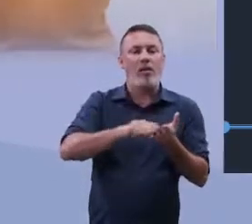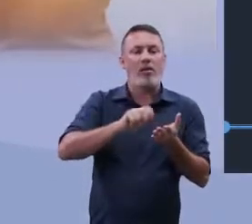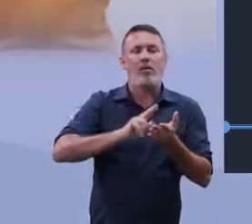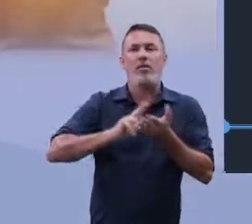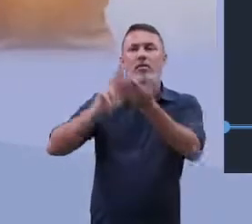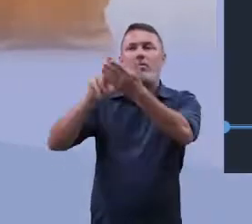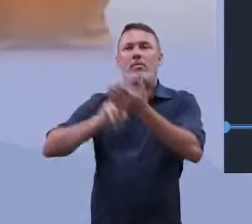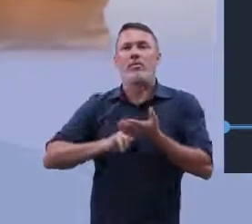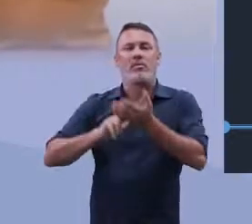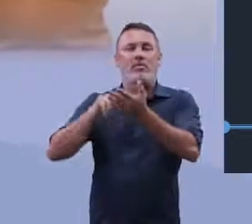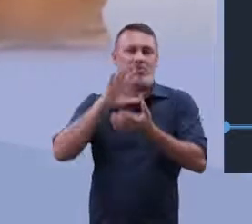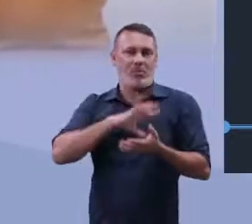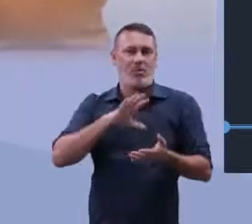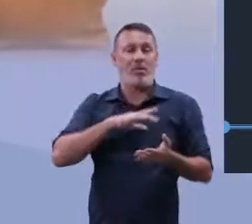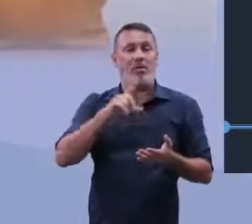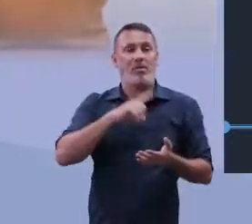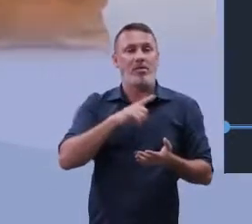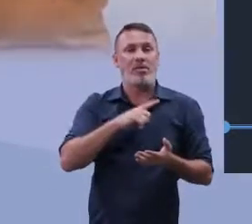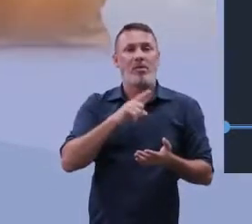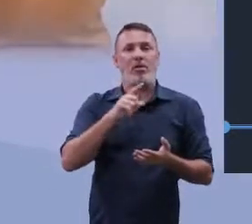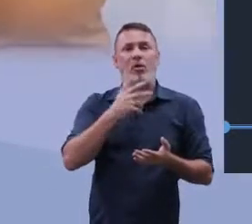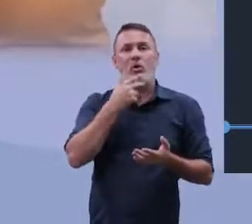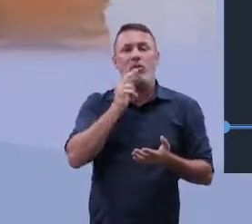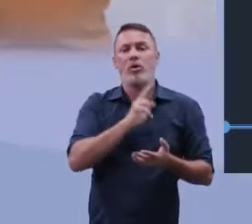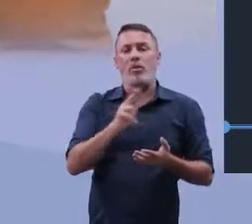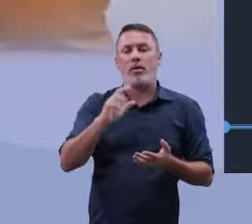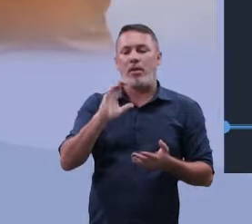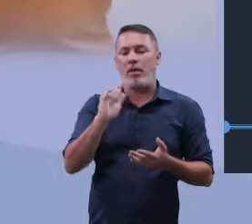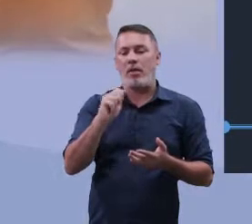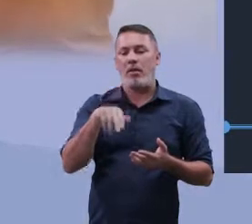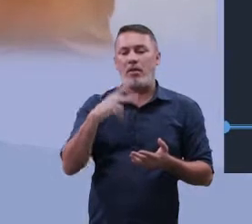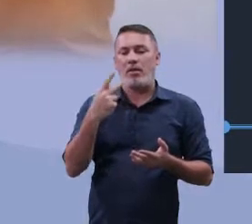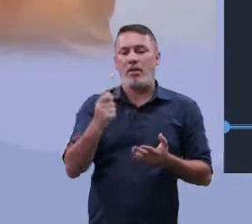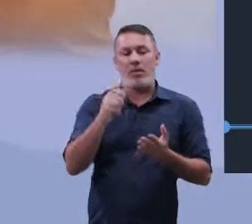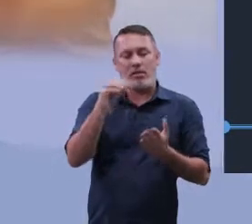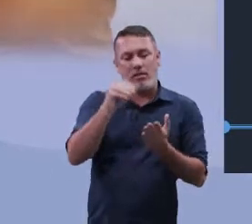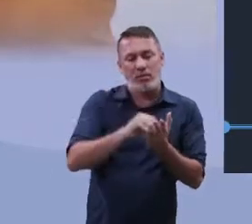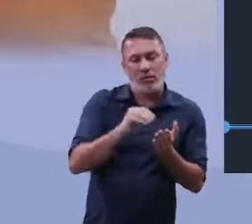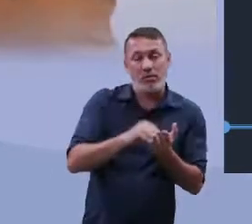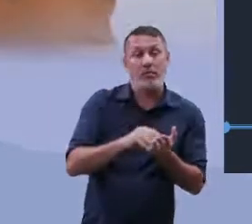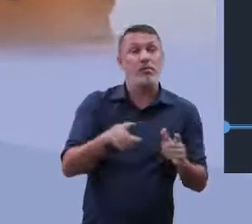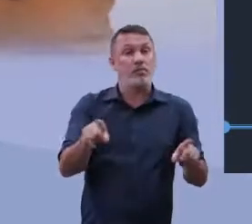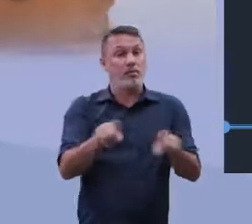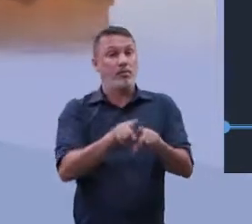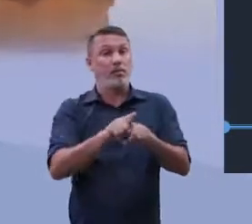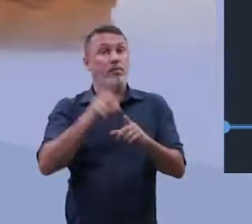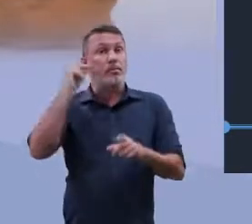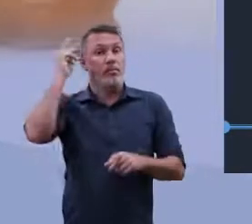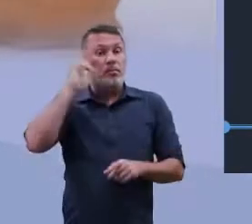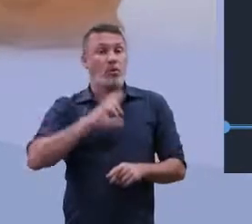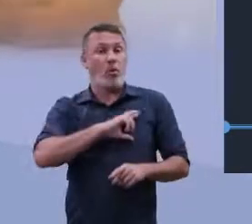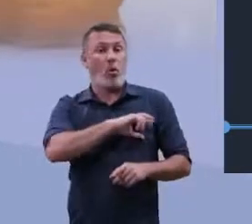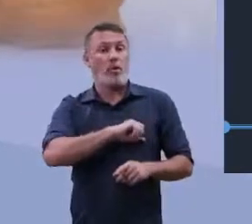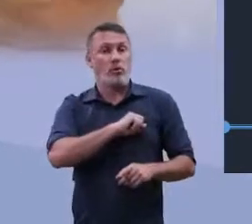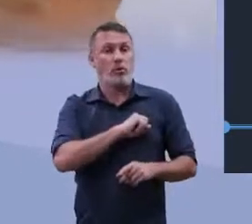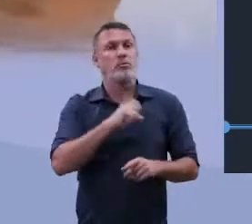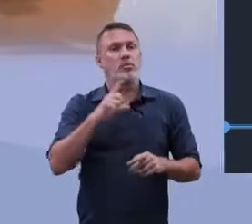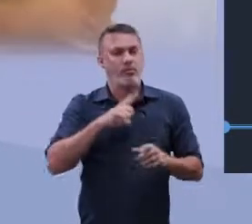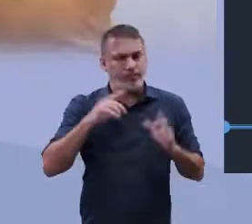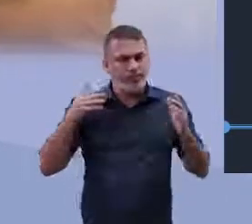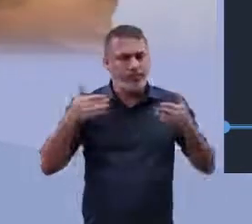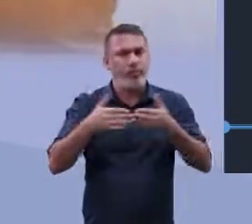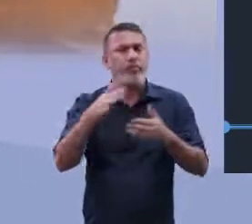de informações na carta de Caminha. É interessante também lembrar que o próprio romantismo também trabalhou alguma